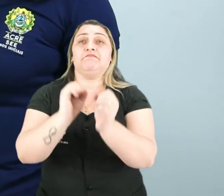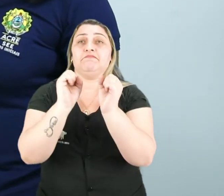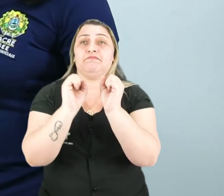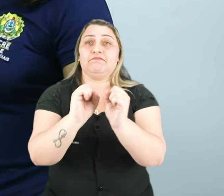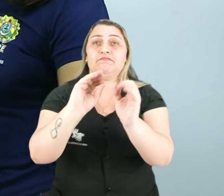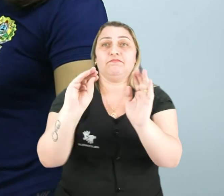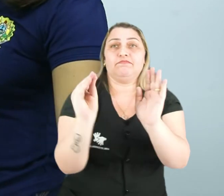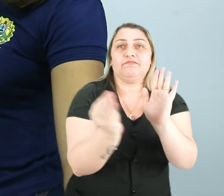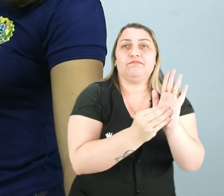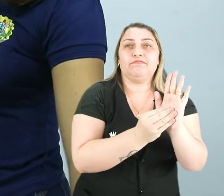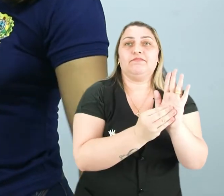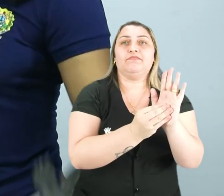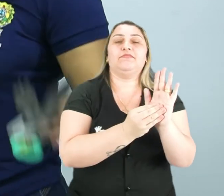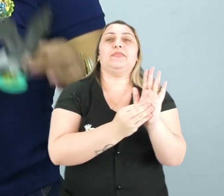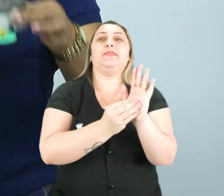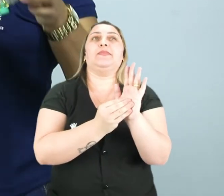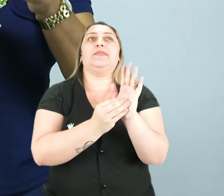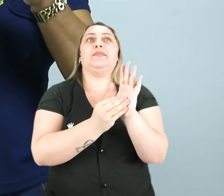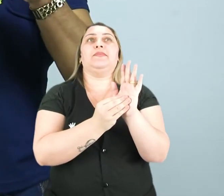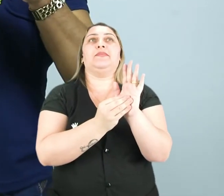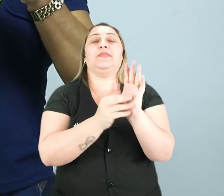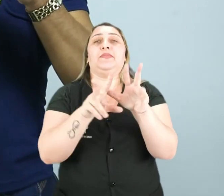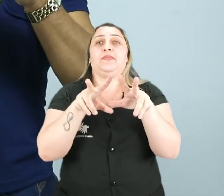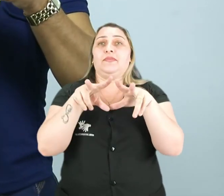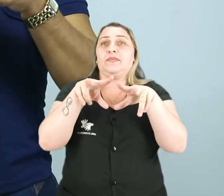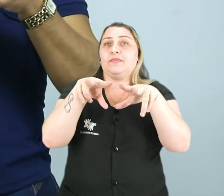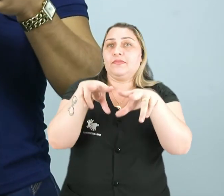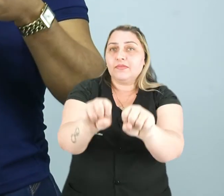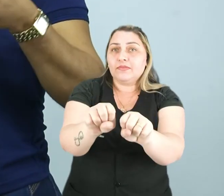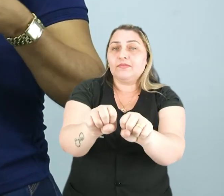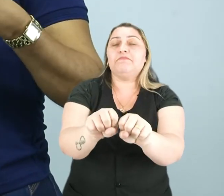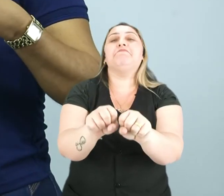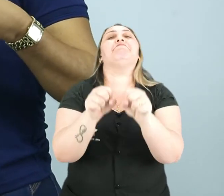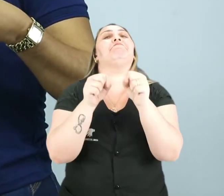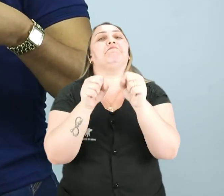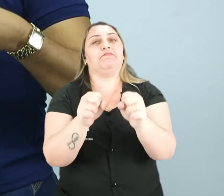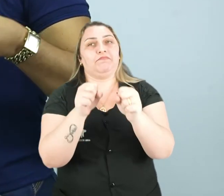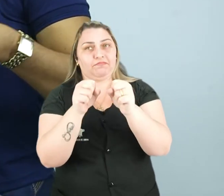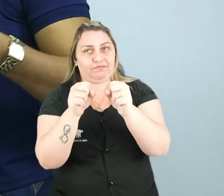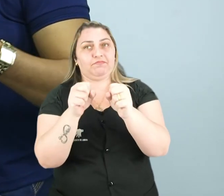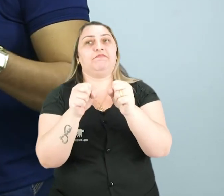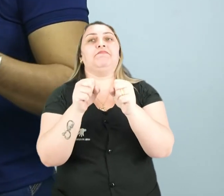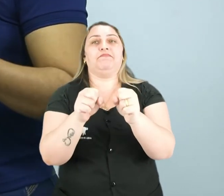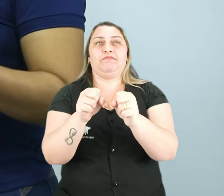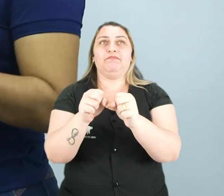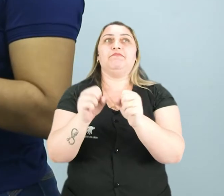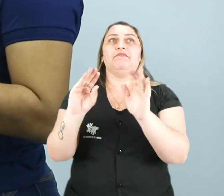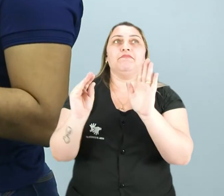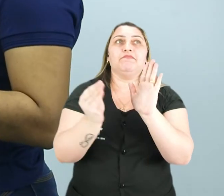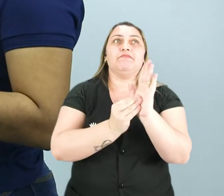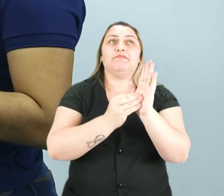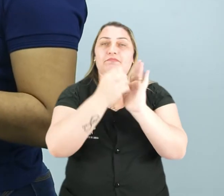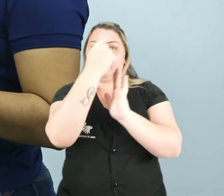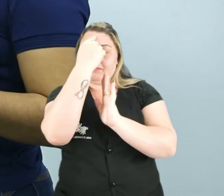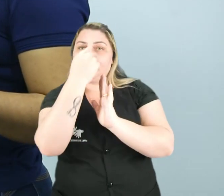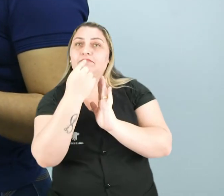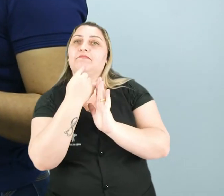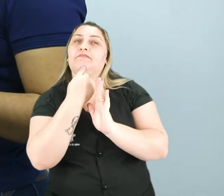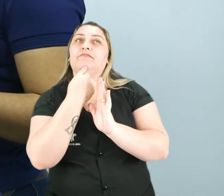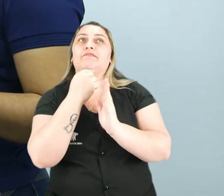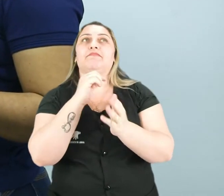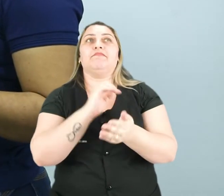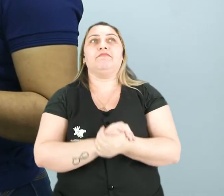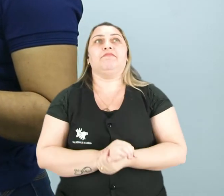posso colocar o gavião? Posso, não é mesmo? Posso colocar um gavião, se eu